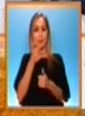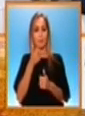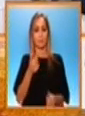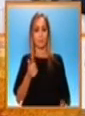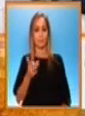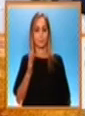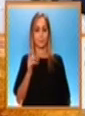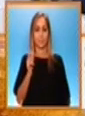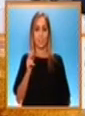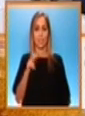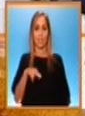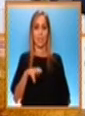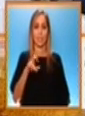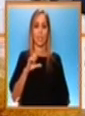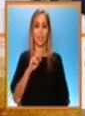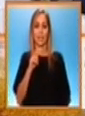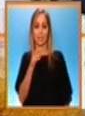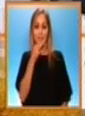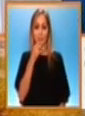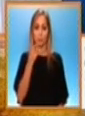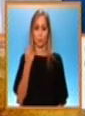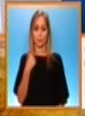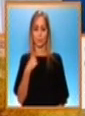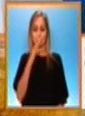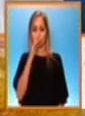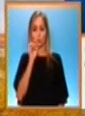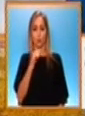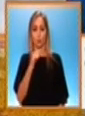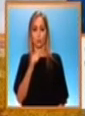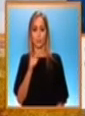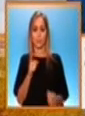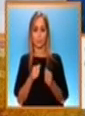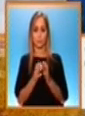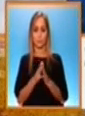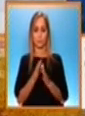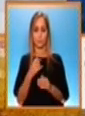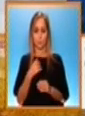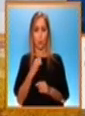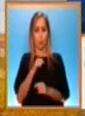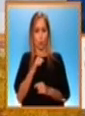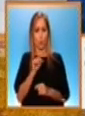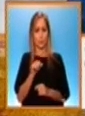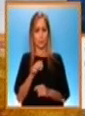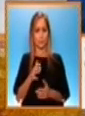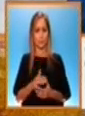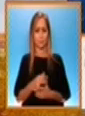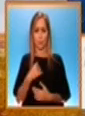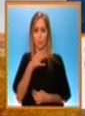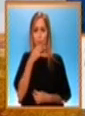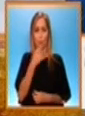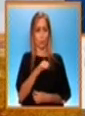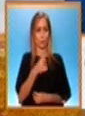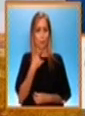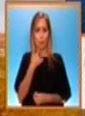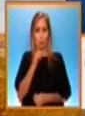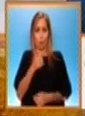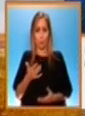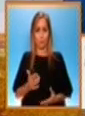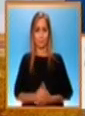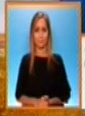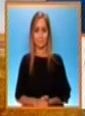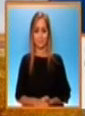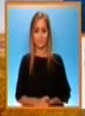o Henrique. O Henrique falou há bocadinho, não sei se concordaste com tudo o que ele disse. Eu concordo com tudo o que ele disse, eu nem posso dizer o contrário, não é? Ele bate. Ele